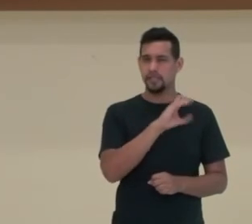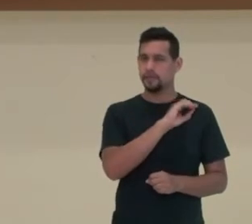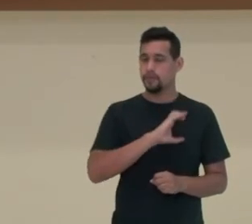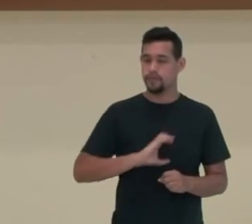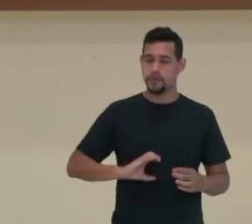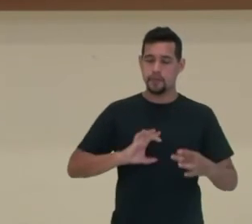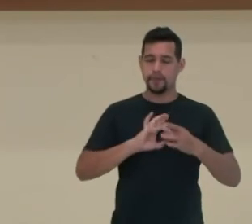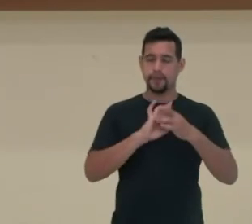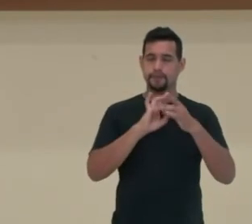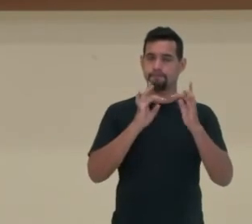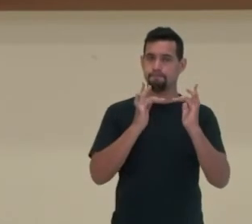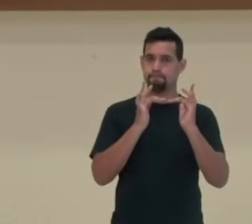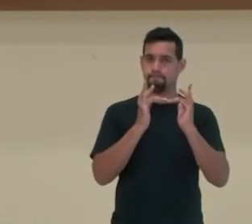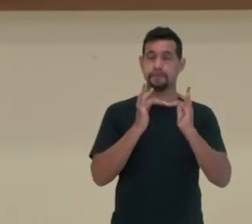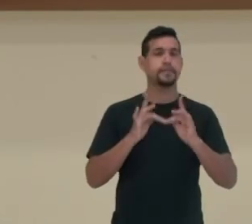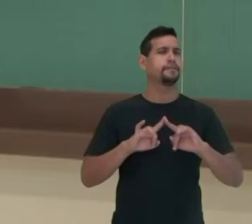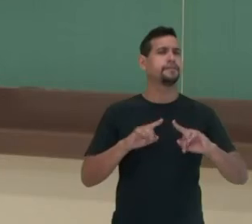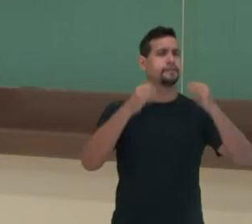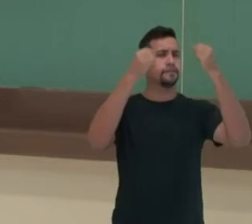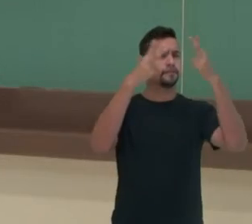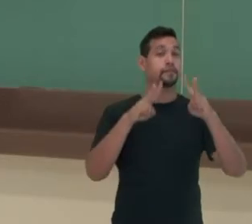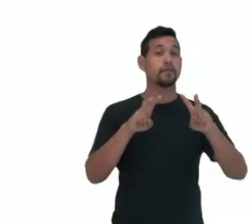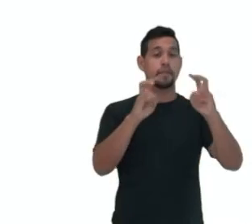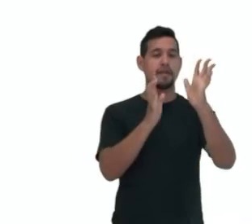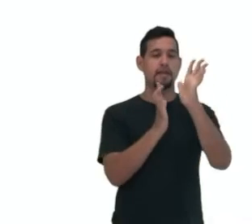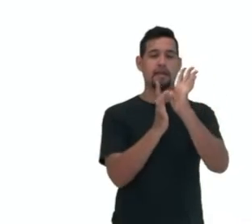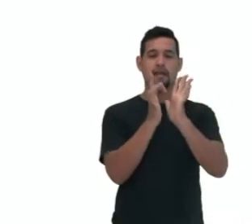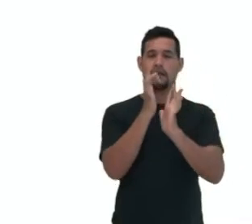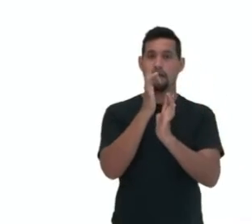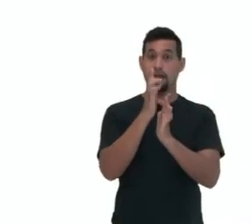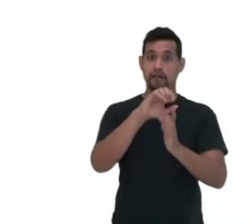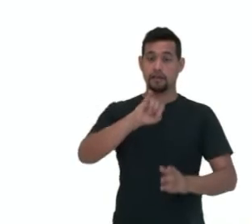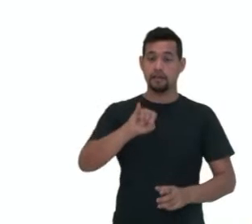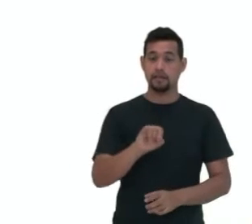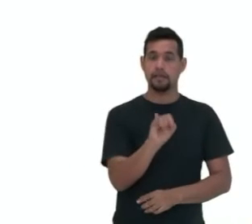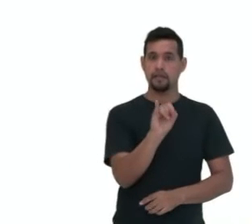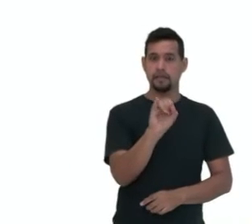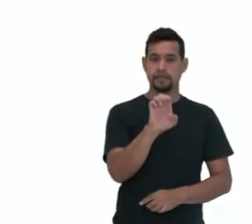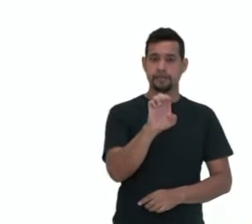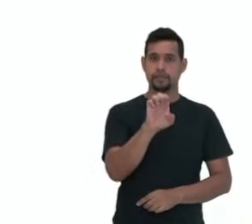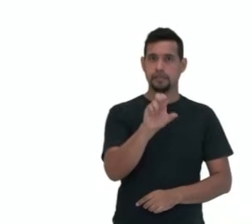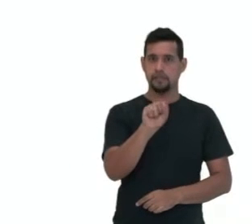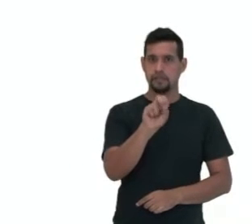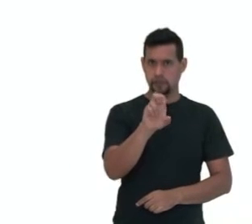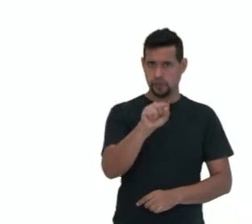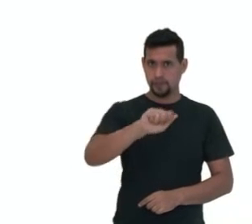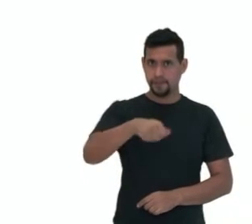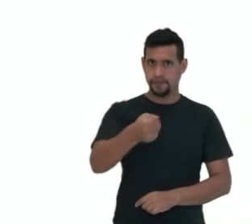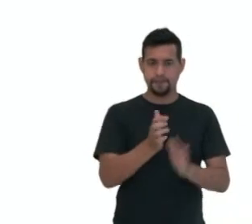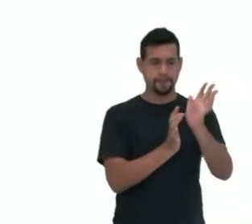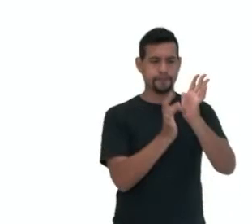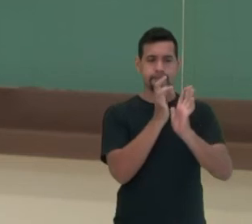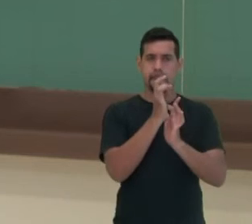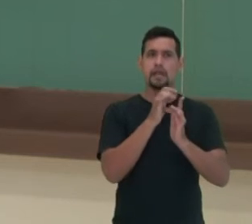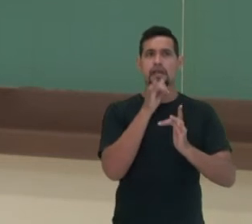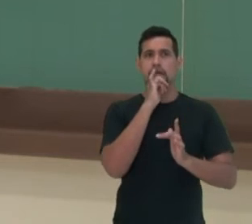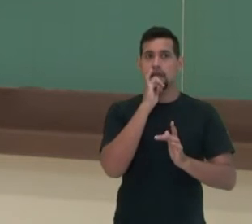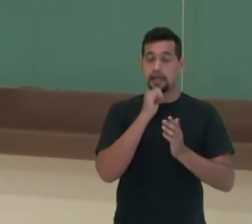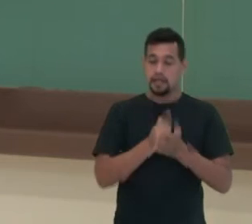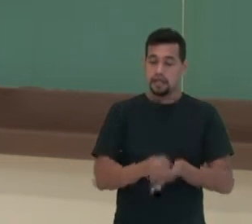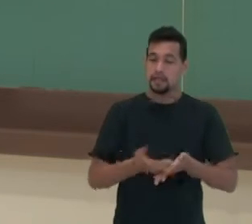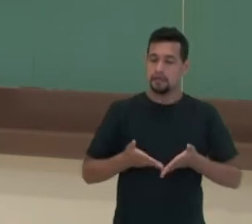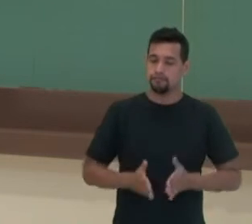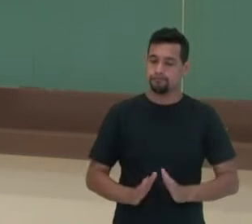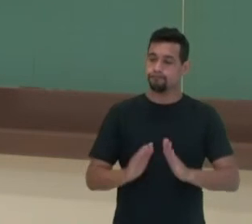cultural. Mas falando em Jesus, ele nasce, cresce e é crucificado dentro do Império Romano. Isso é muito importante entendermos